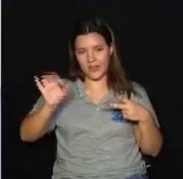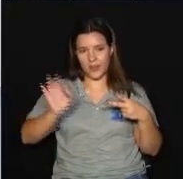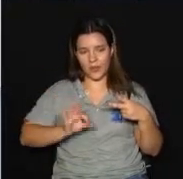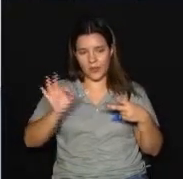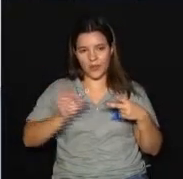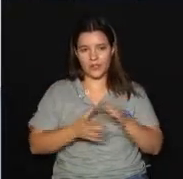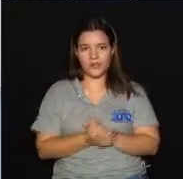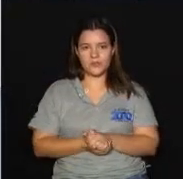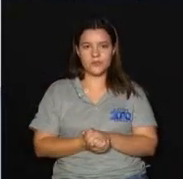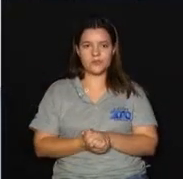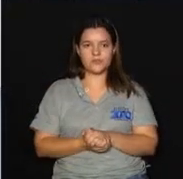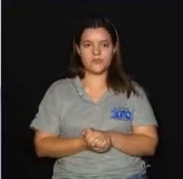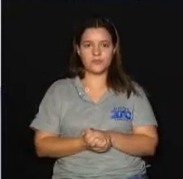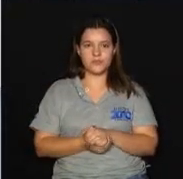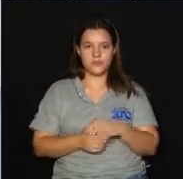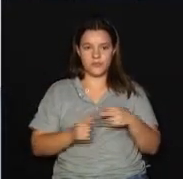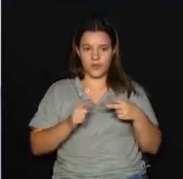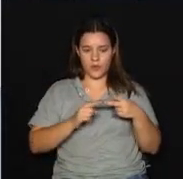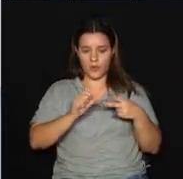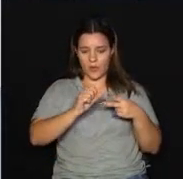35,79%,